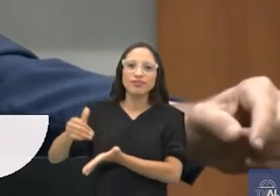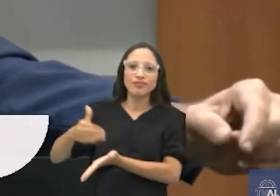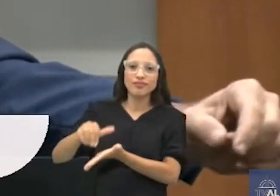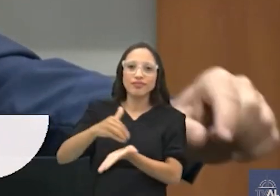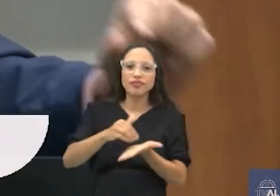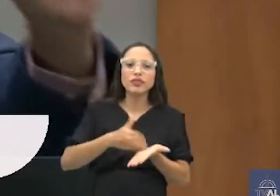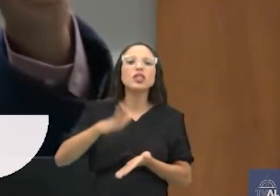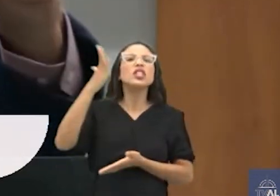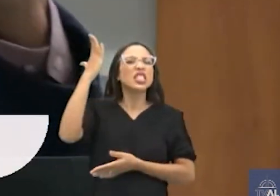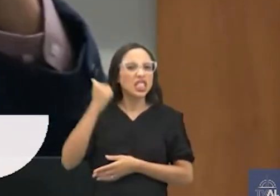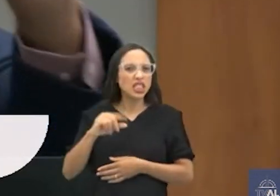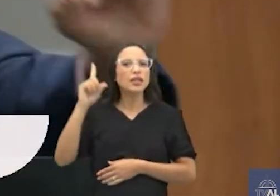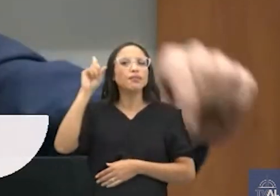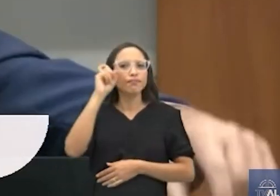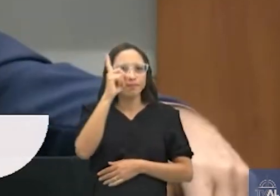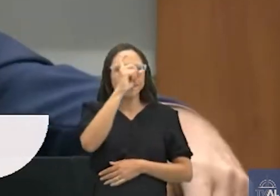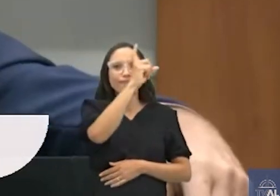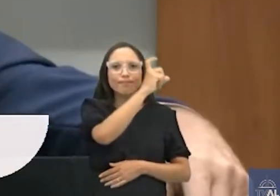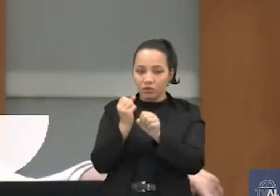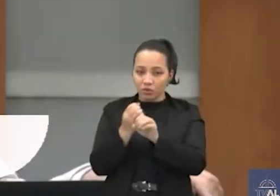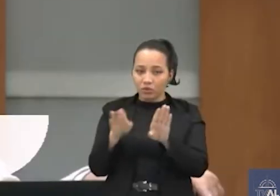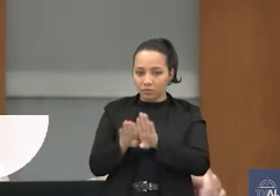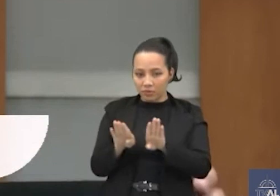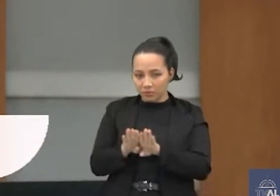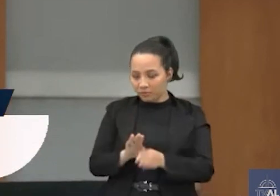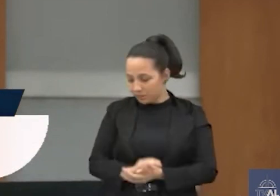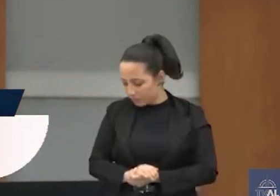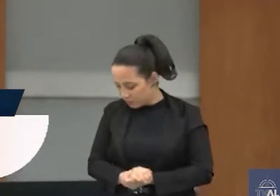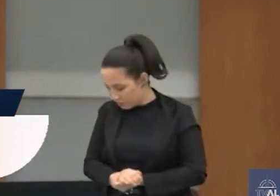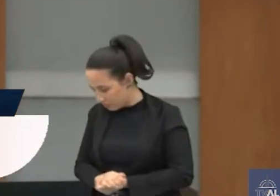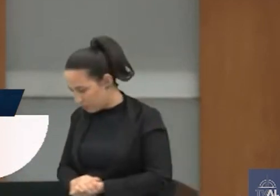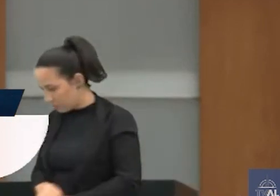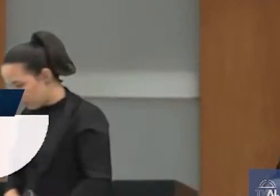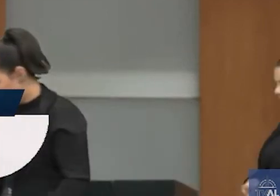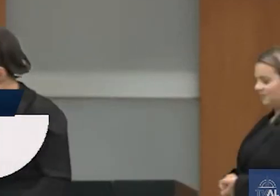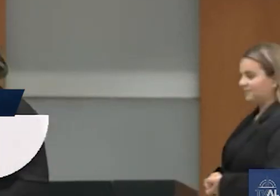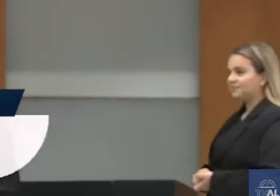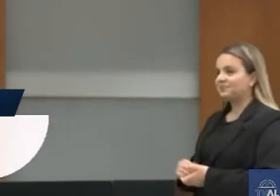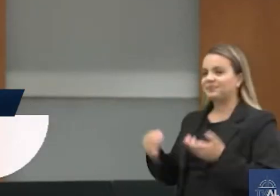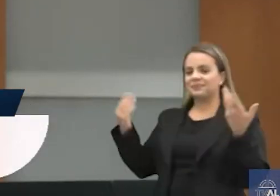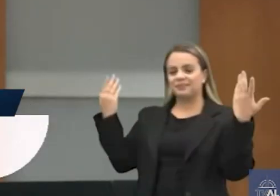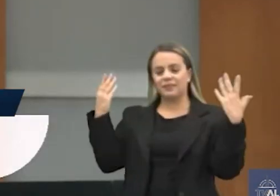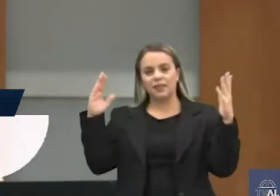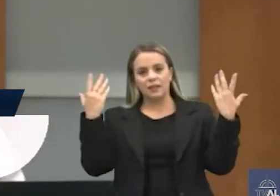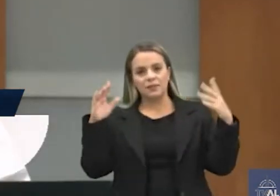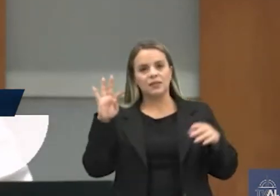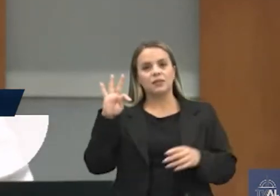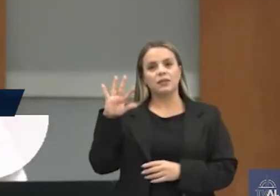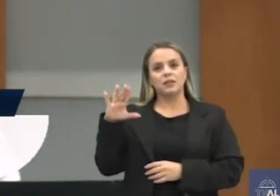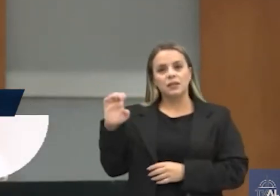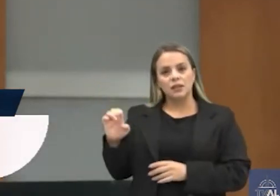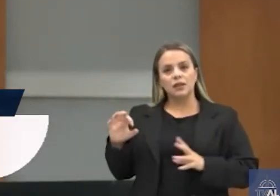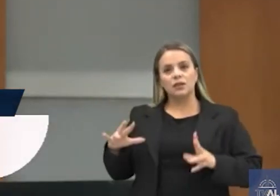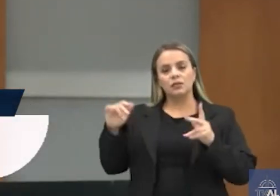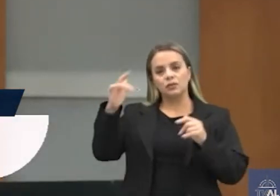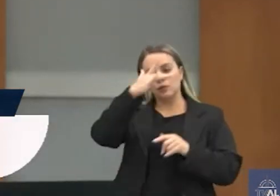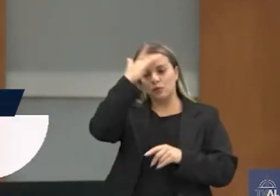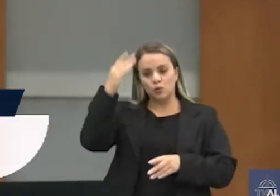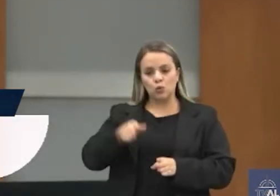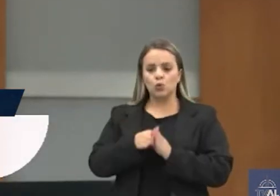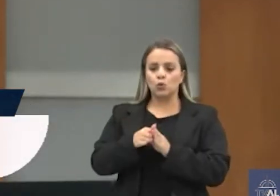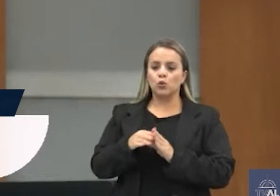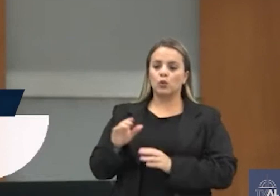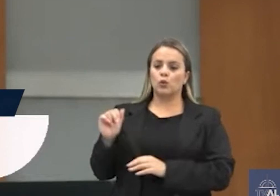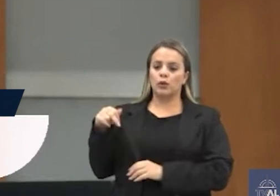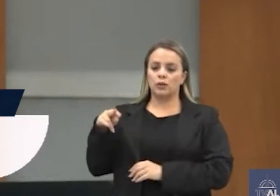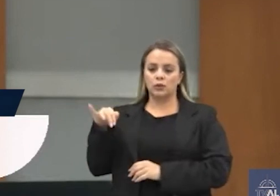que sabe as dificuldades principalmente dos Municípios pequenos Parabéns ao Presidente Novelli Parabéns ao Walter Albano Parabéns ao Antônio